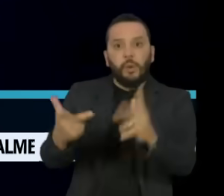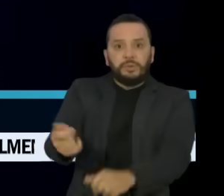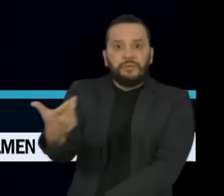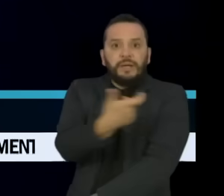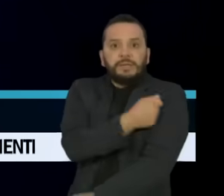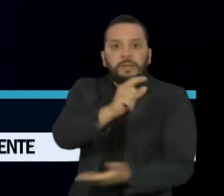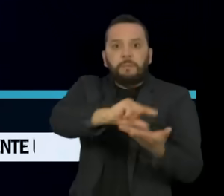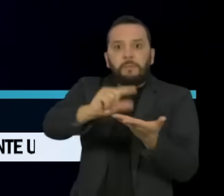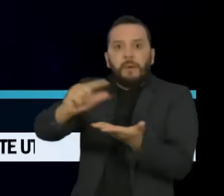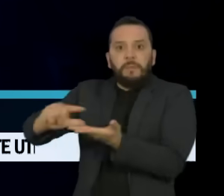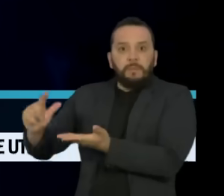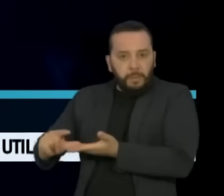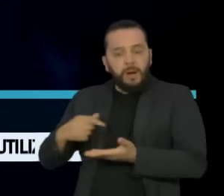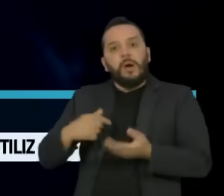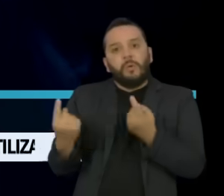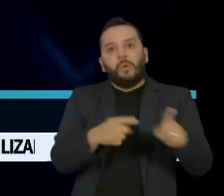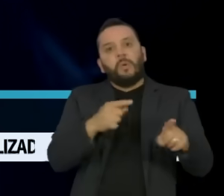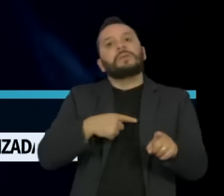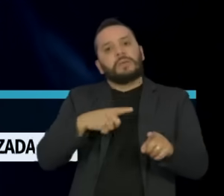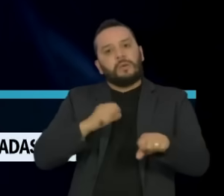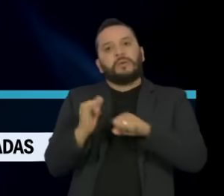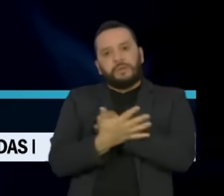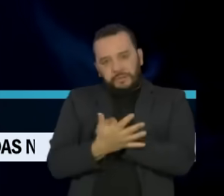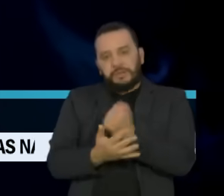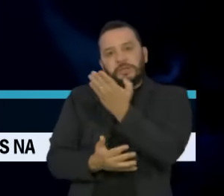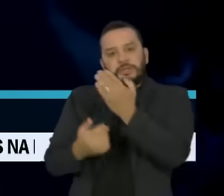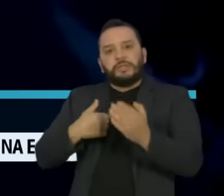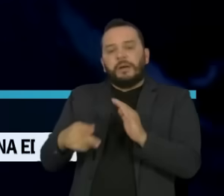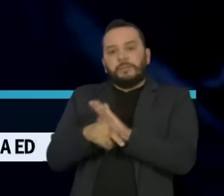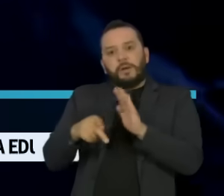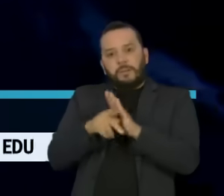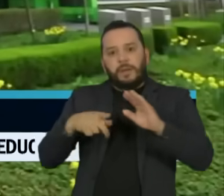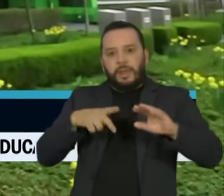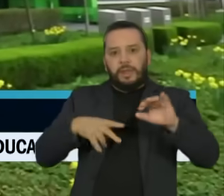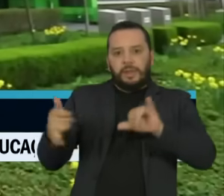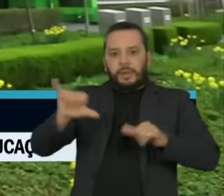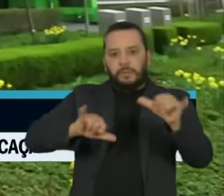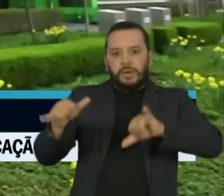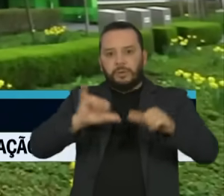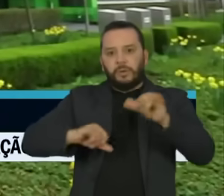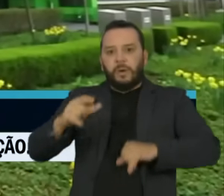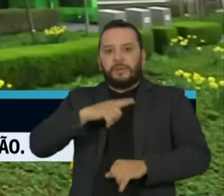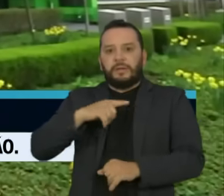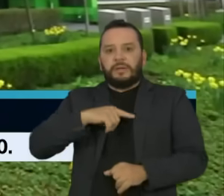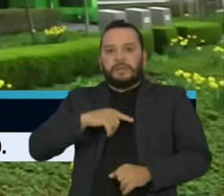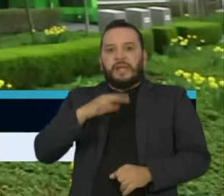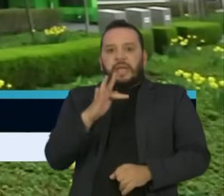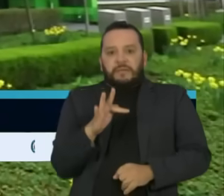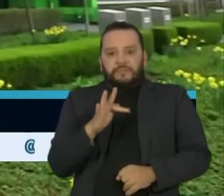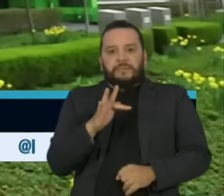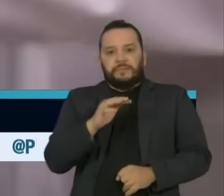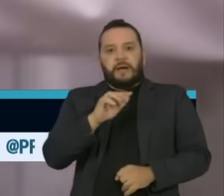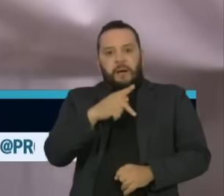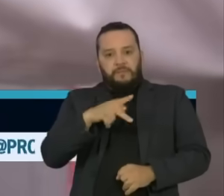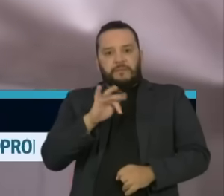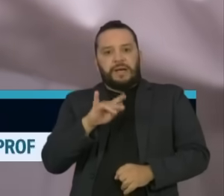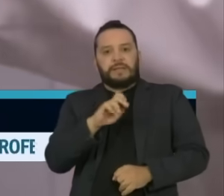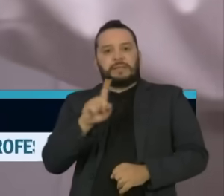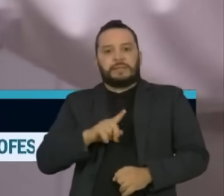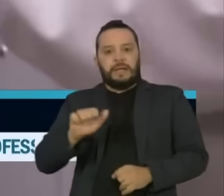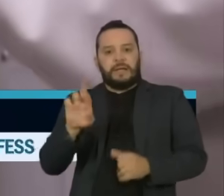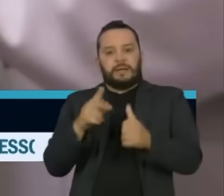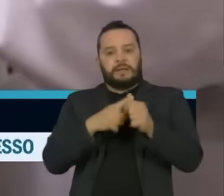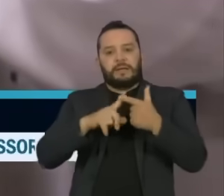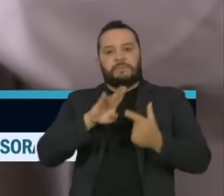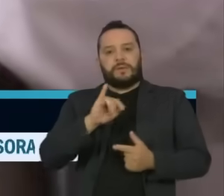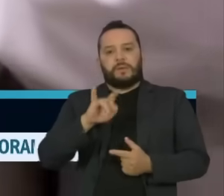contra a Covid-19 desenvolvida pelos laboratórios Pfizer e BioNTech. O governo norte-americano vai pagar cerca